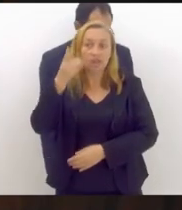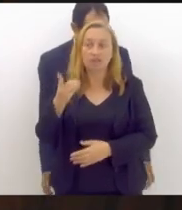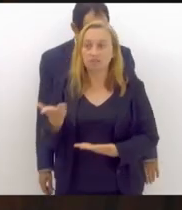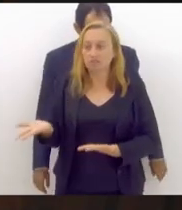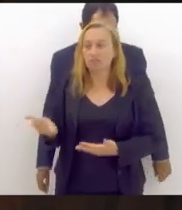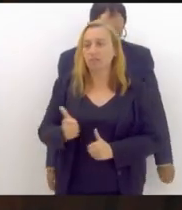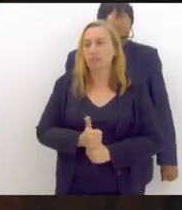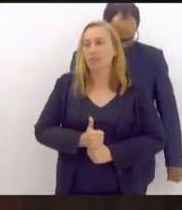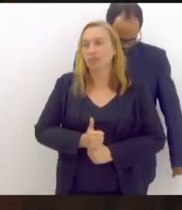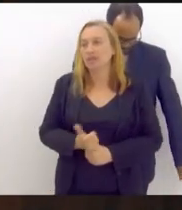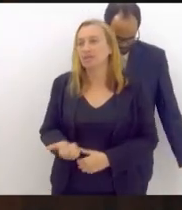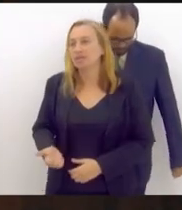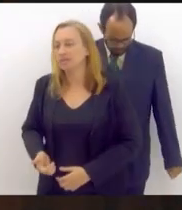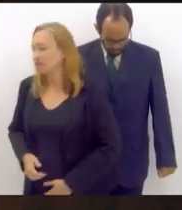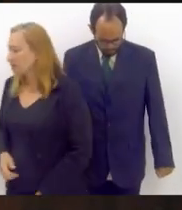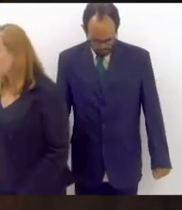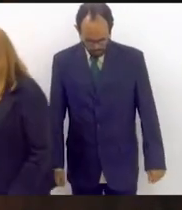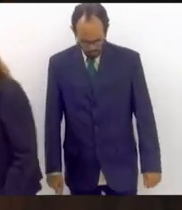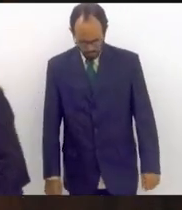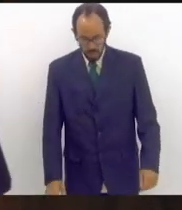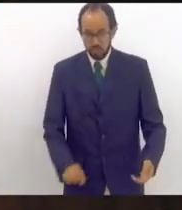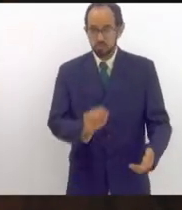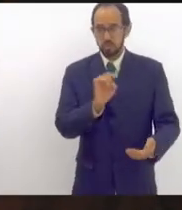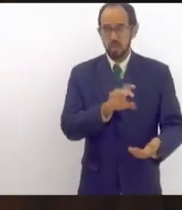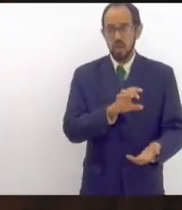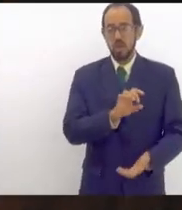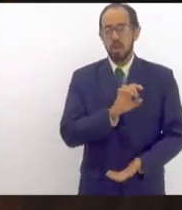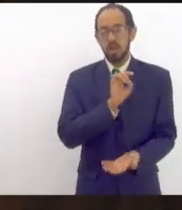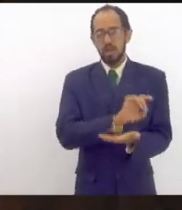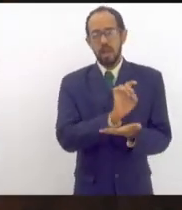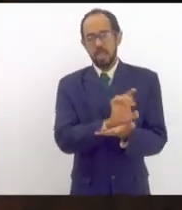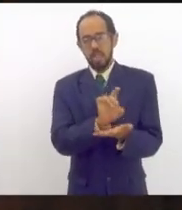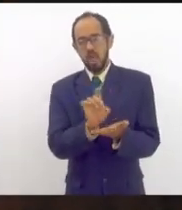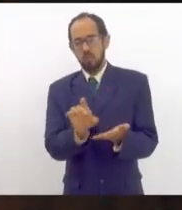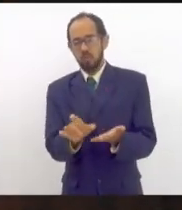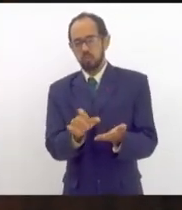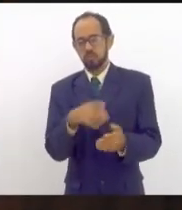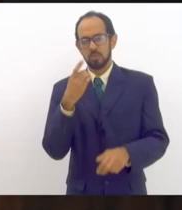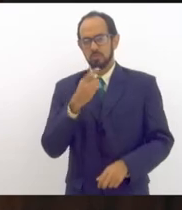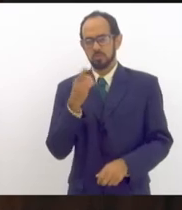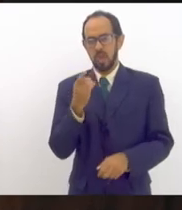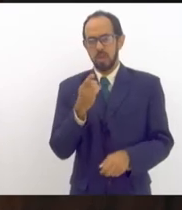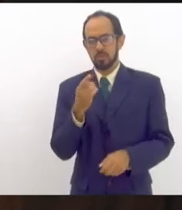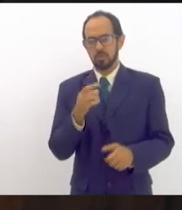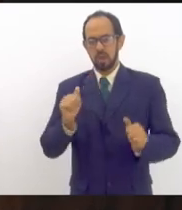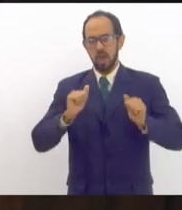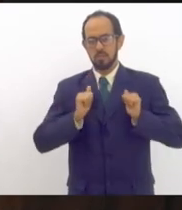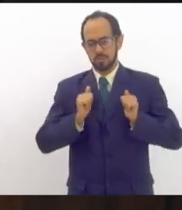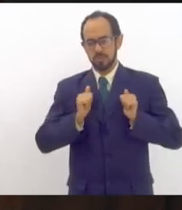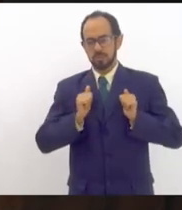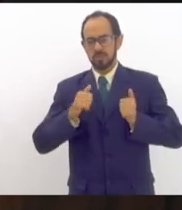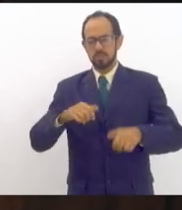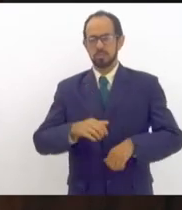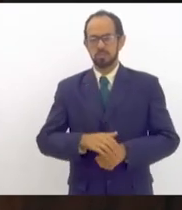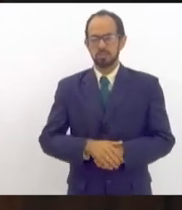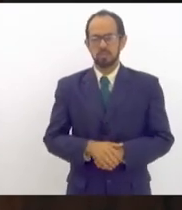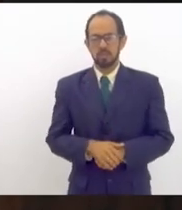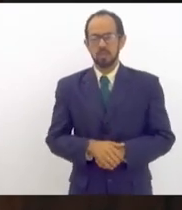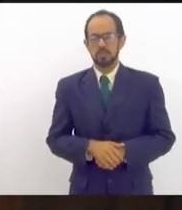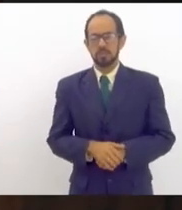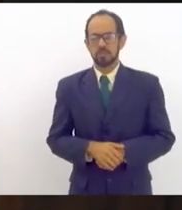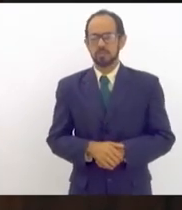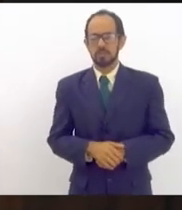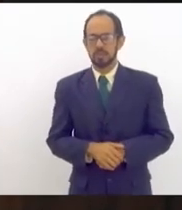anunciei é só cada Deputado que votou pela abstenção vota pela abstenção aqui a gente tinha consignado alguns votos contrários